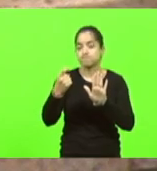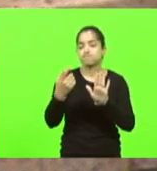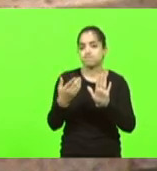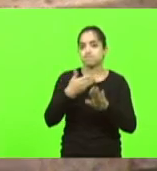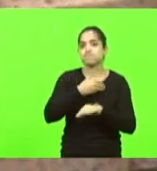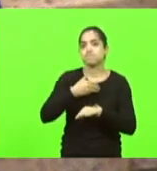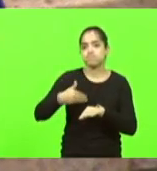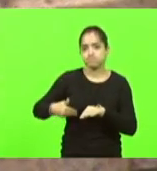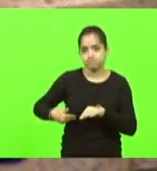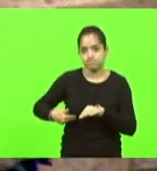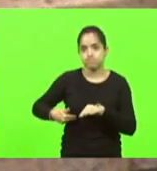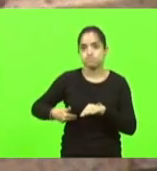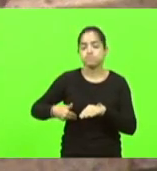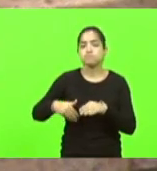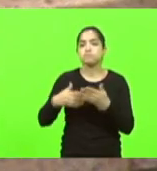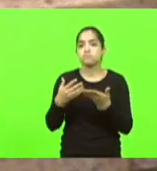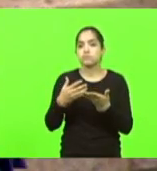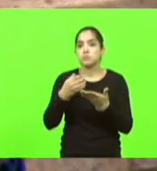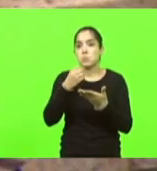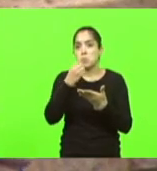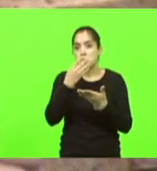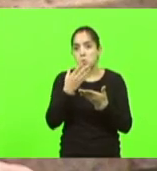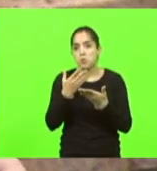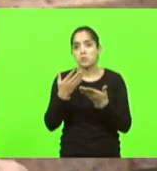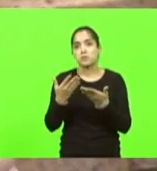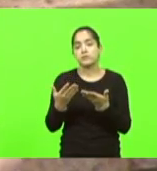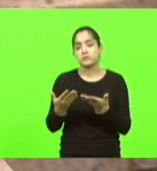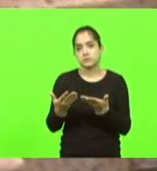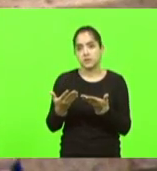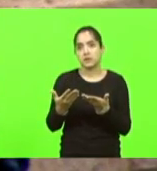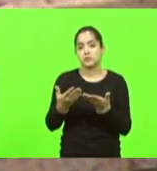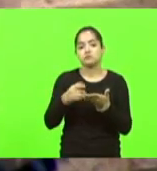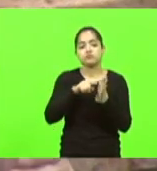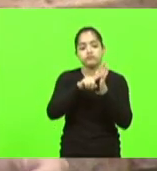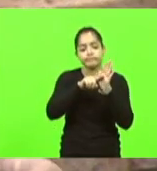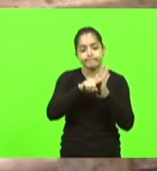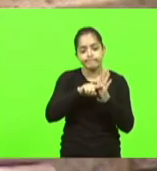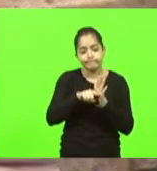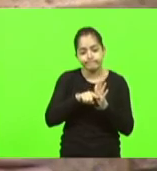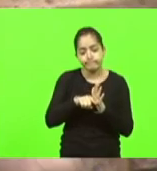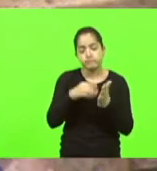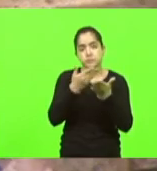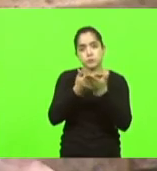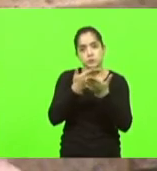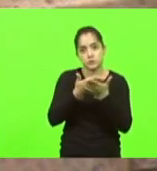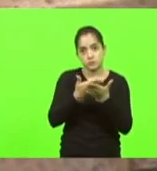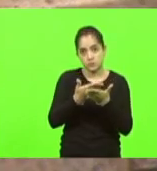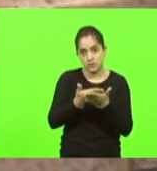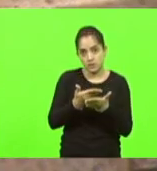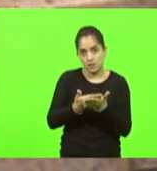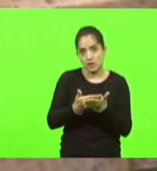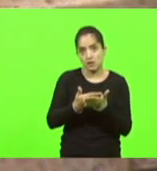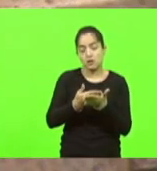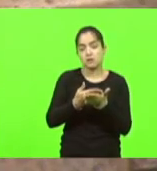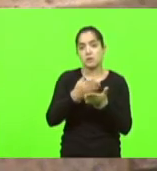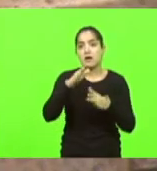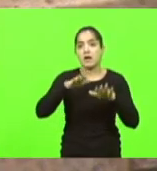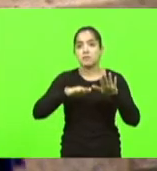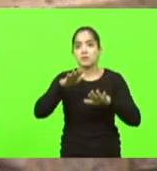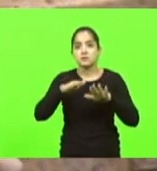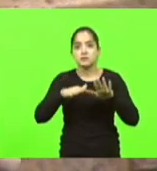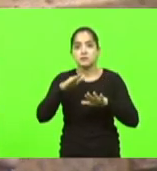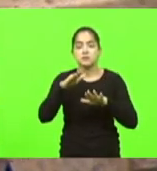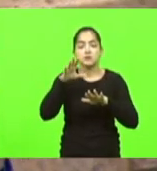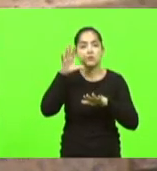demonstrar uma boa vontade como Santa Catarina e estudaram o material is os números Mas algumas vezes eu uso